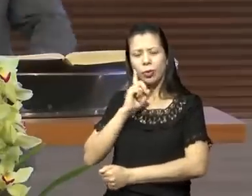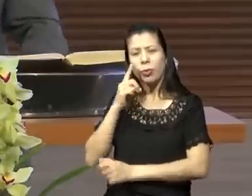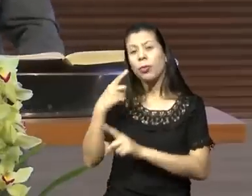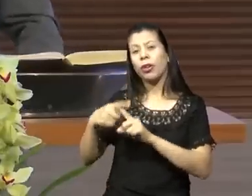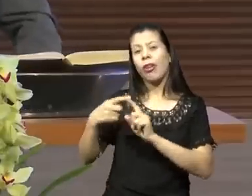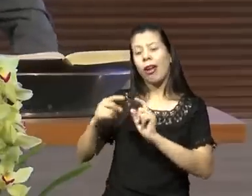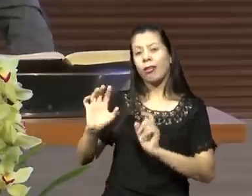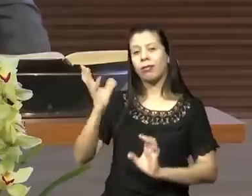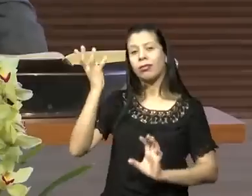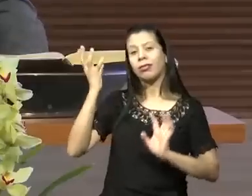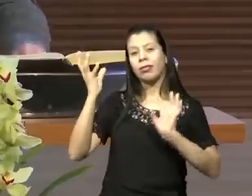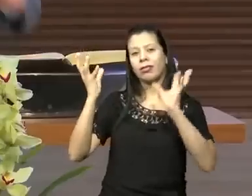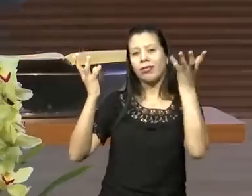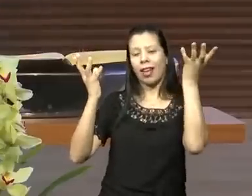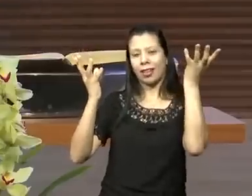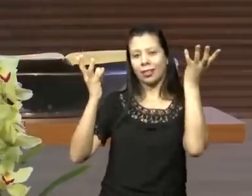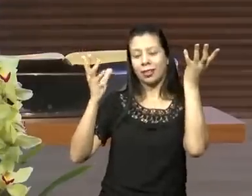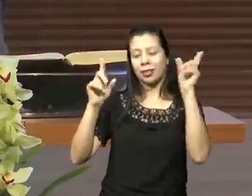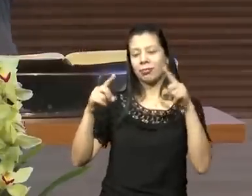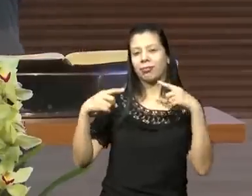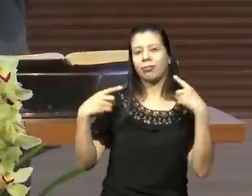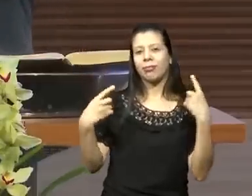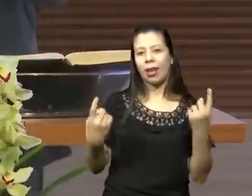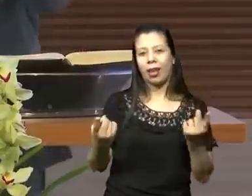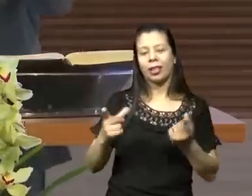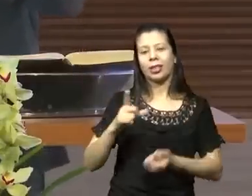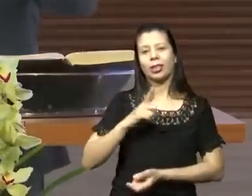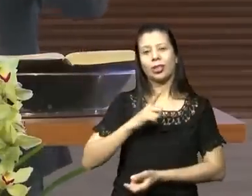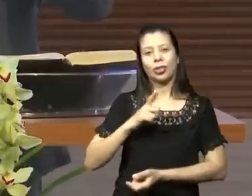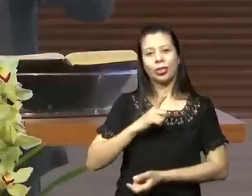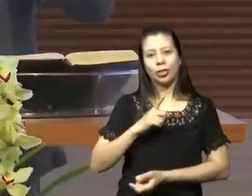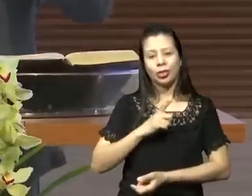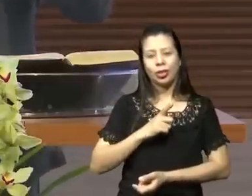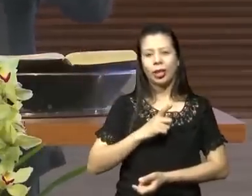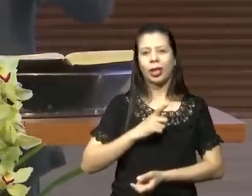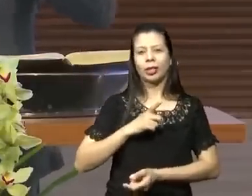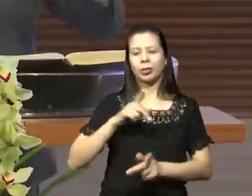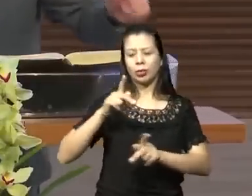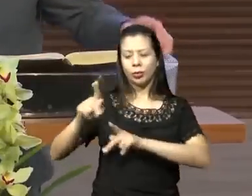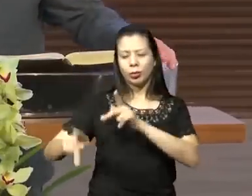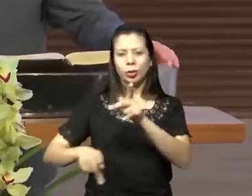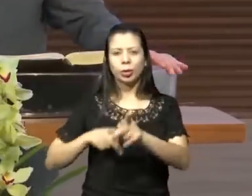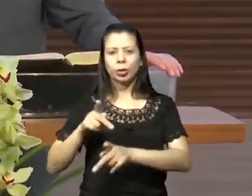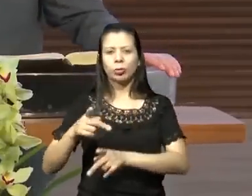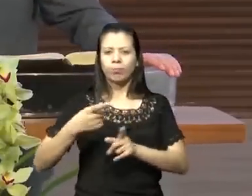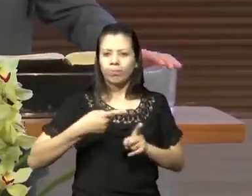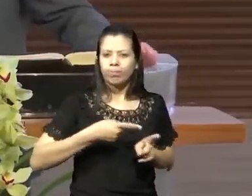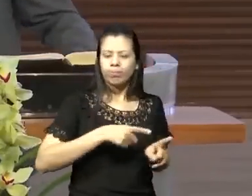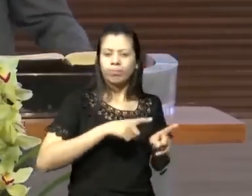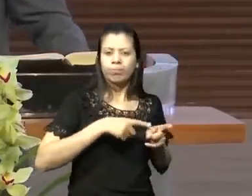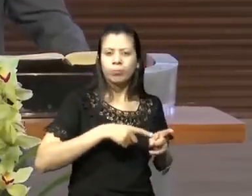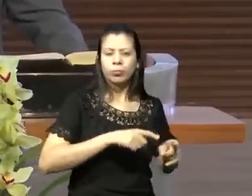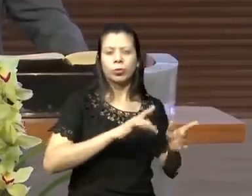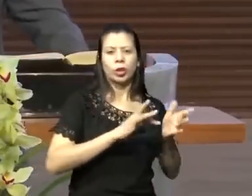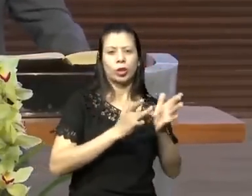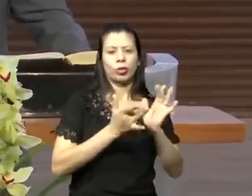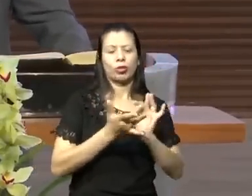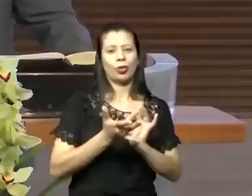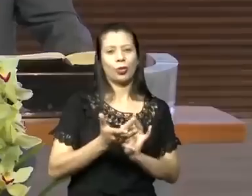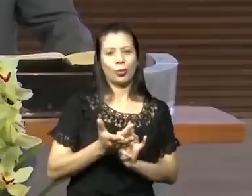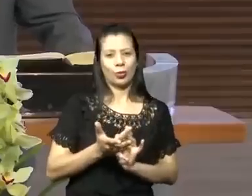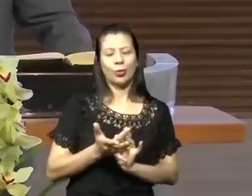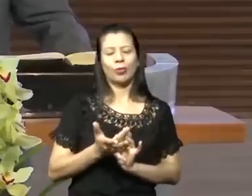outra feita eles falou dizendo vou retirar-me E vós me procurareis mas